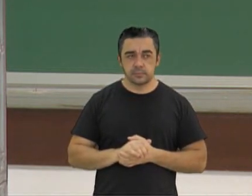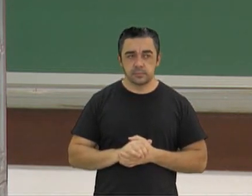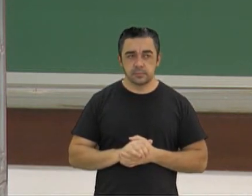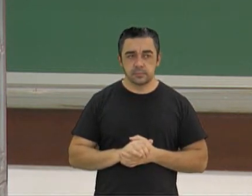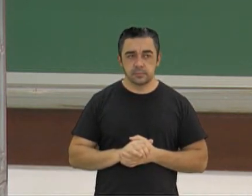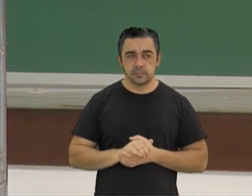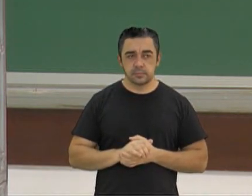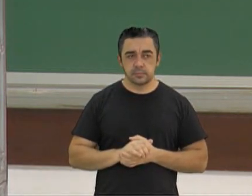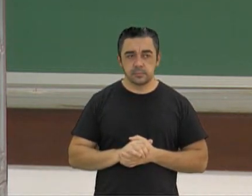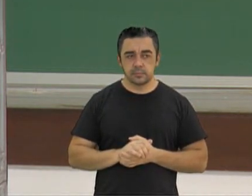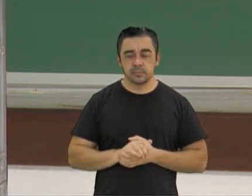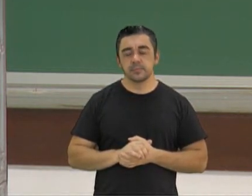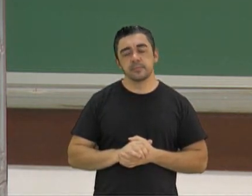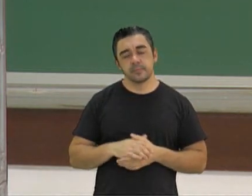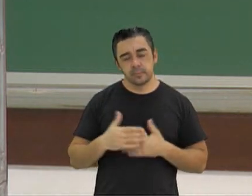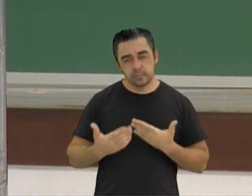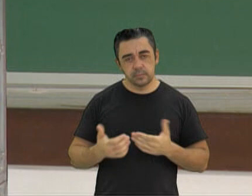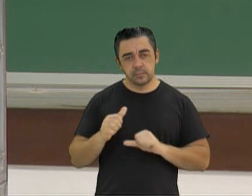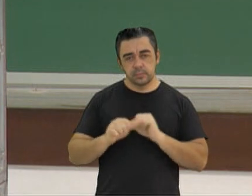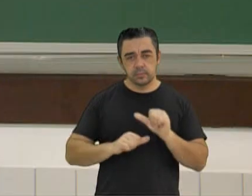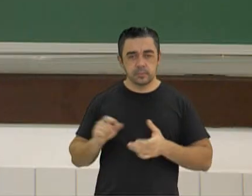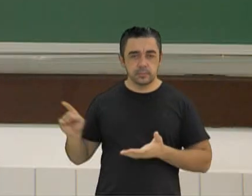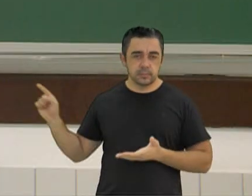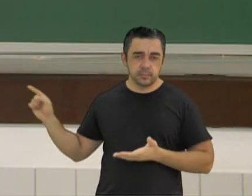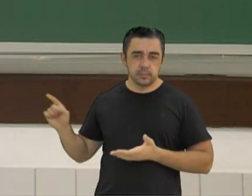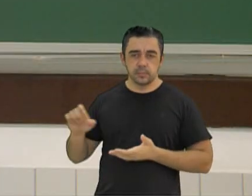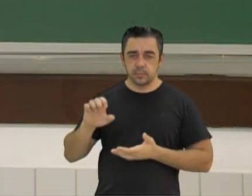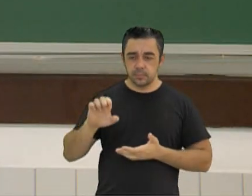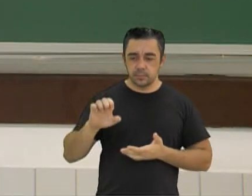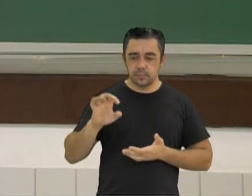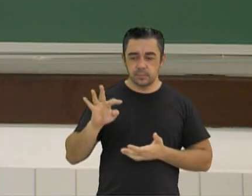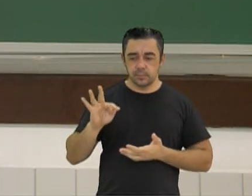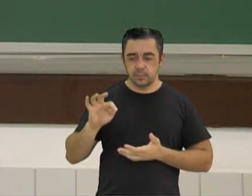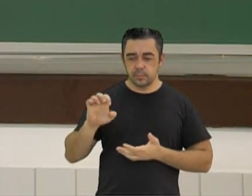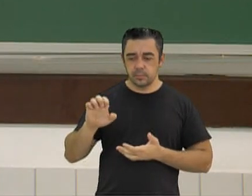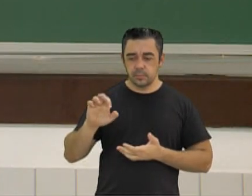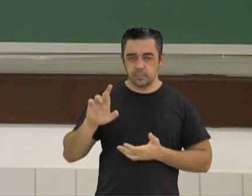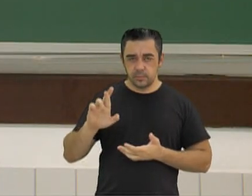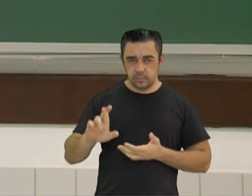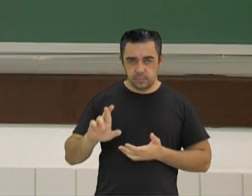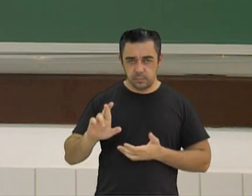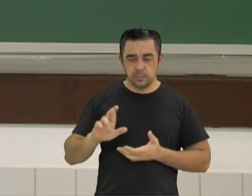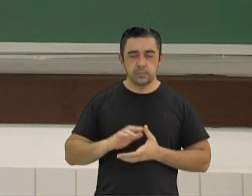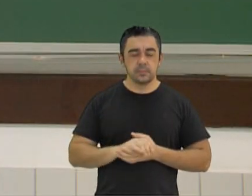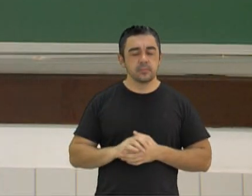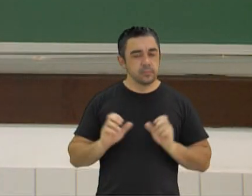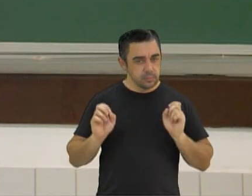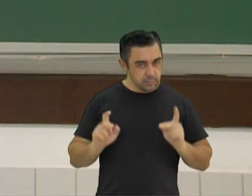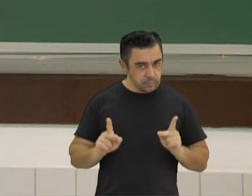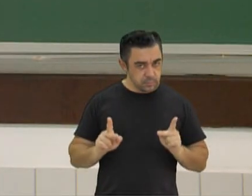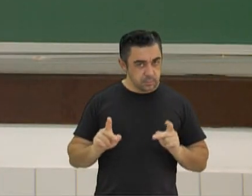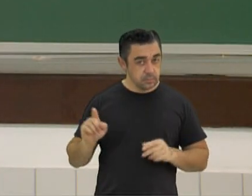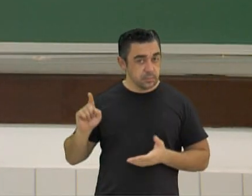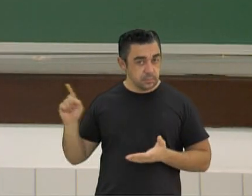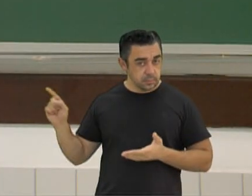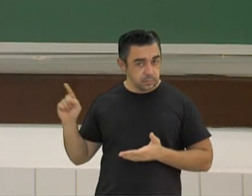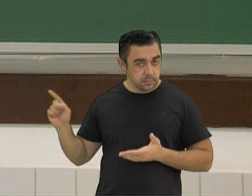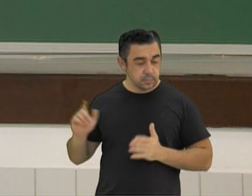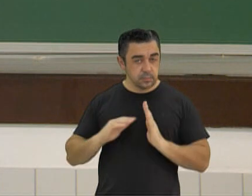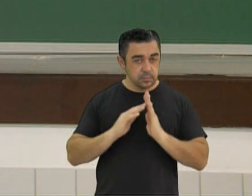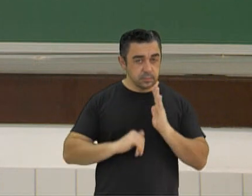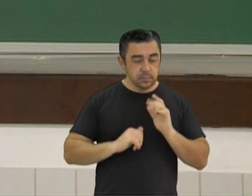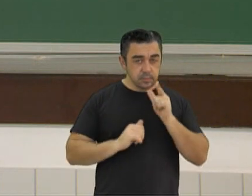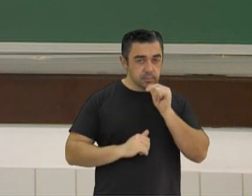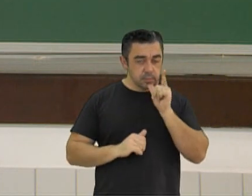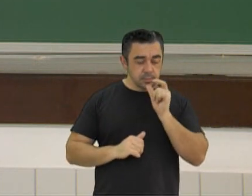liga ao carbono, formando um éter, ok? Então, essa desidratação